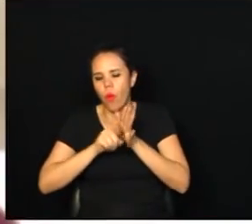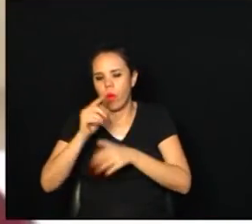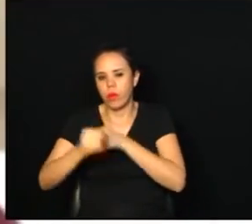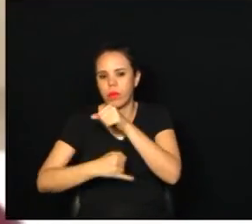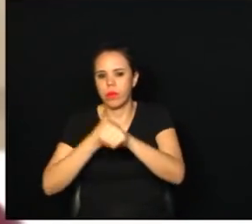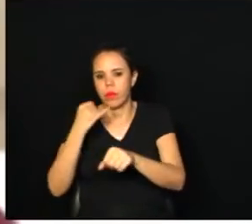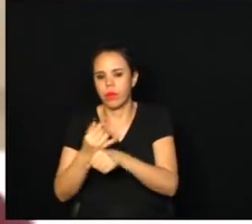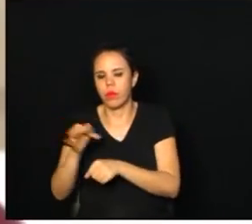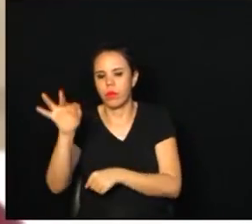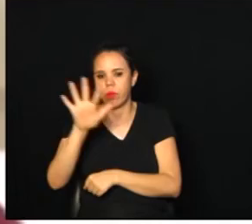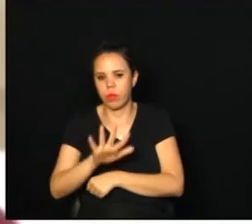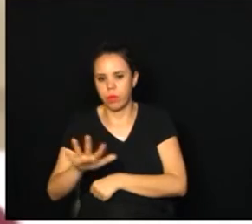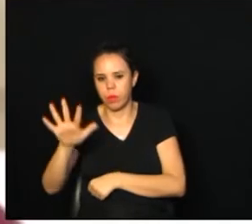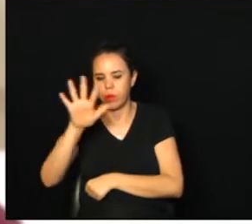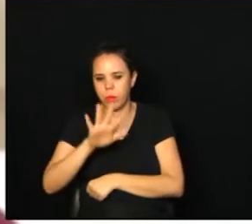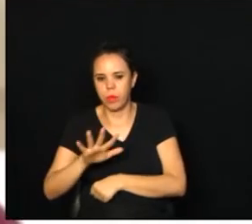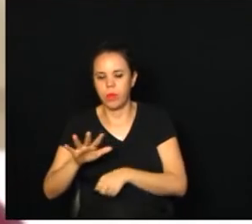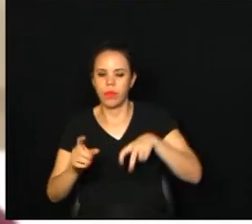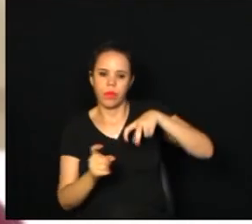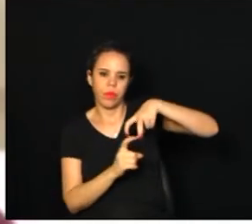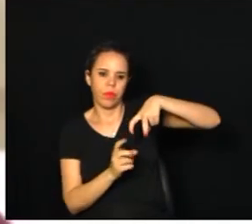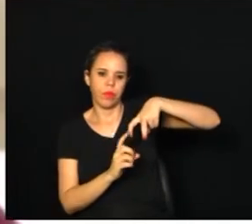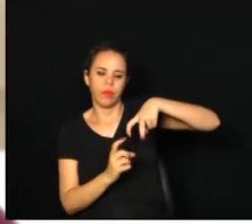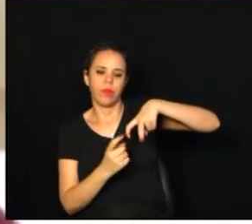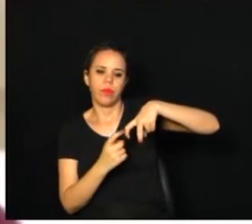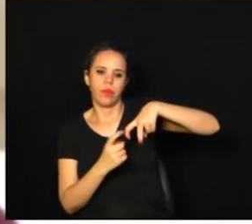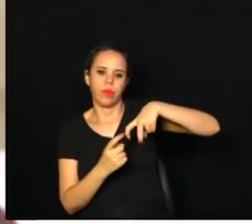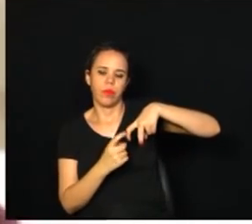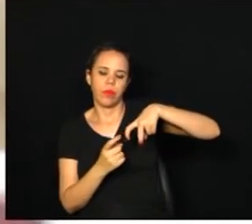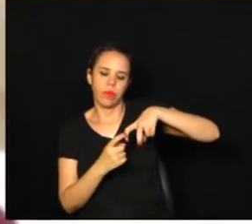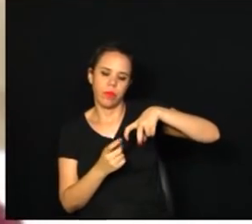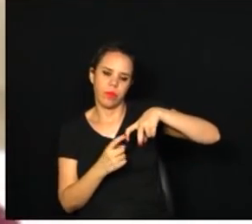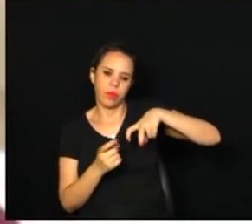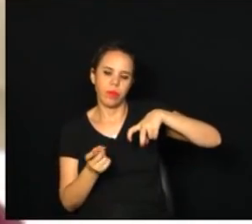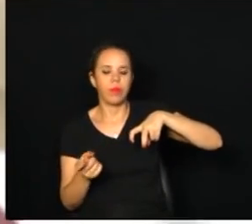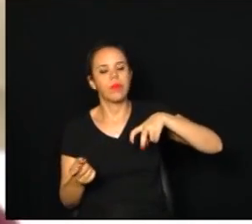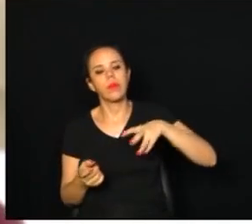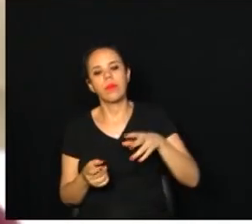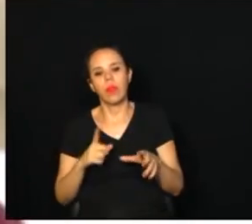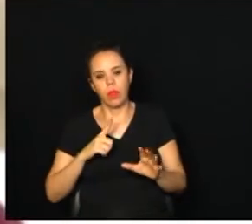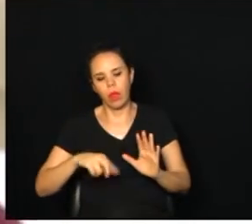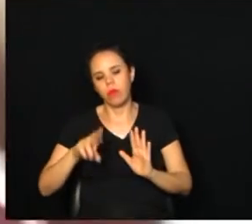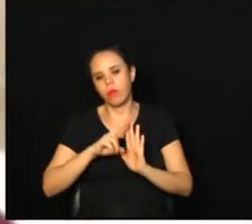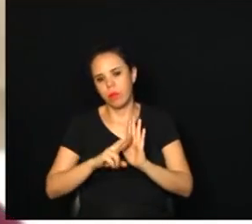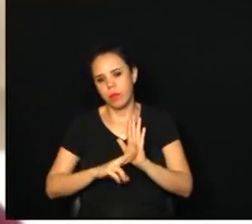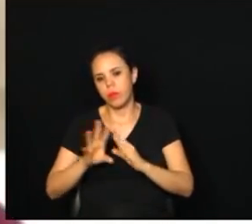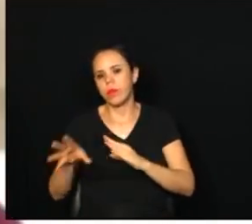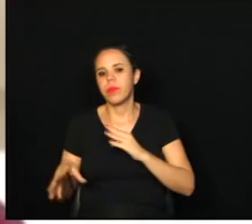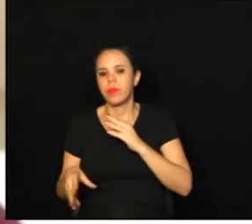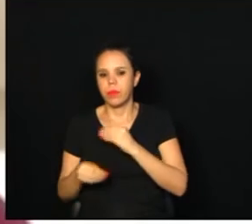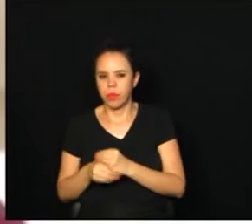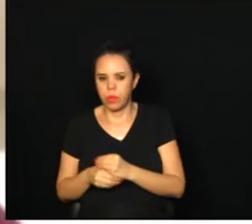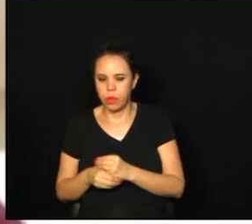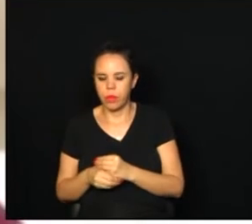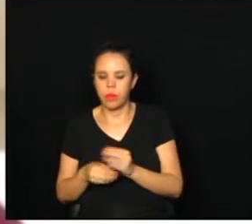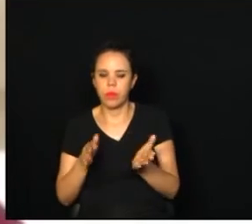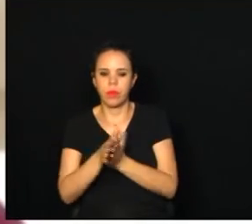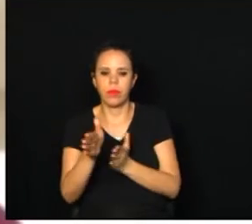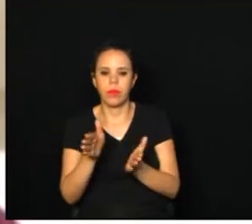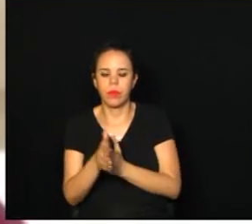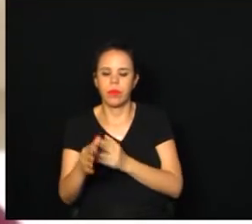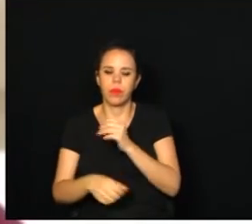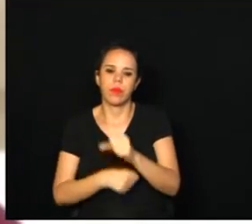que tiveram trombofilia, elas precisam ter muito cuidado na época da adolescência para investigar, se elas não forem